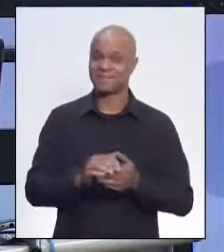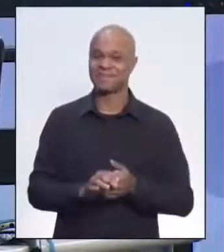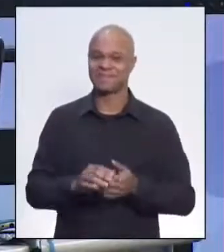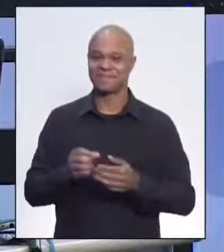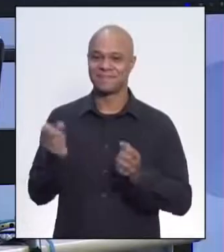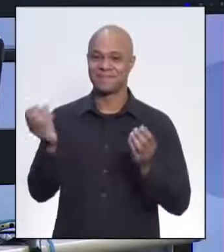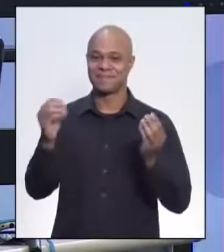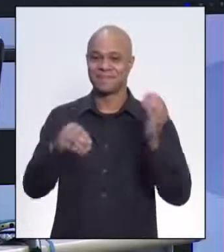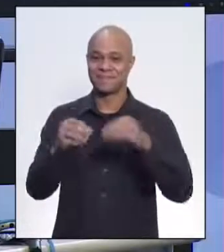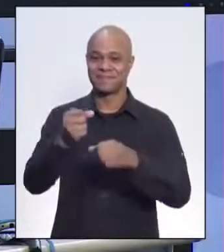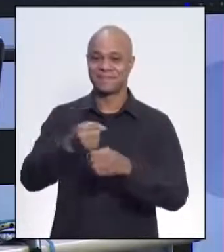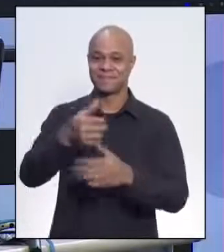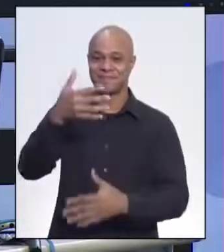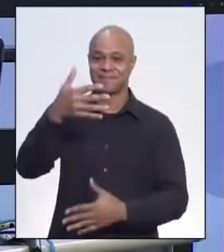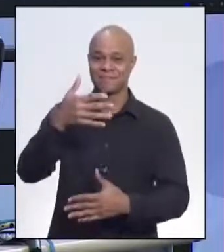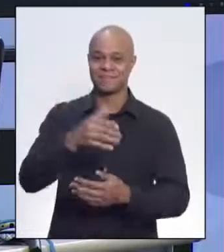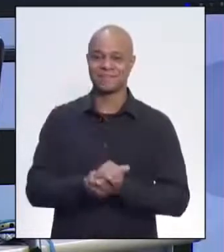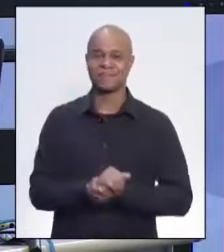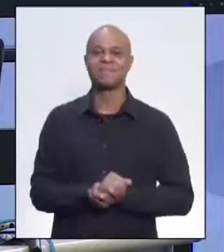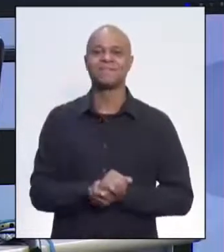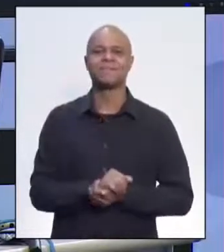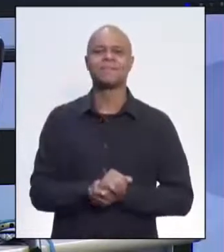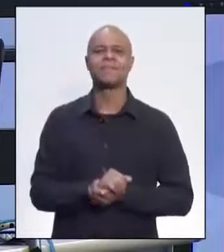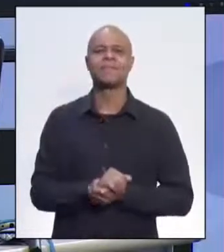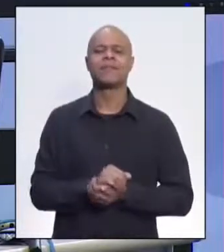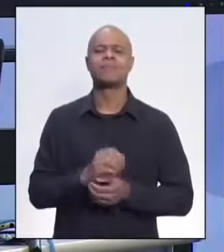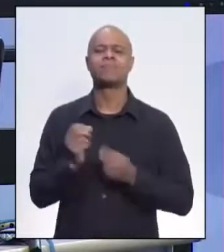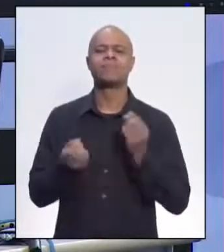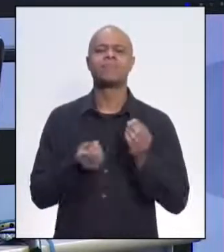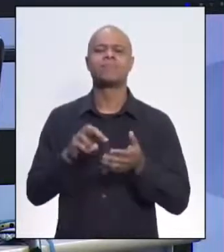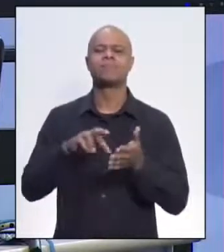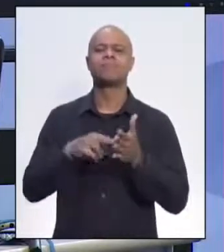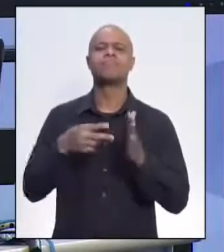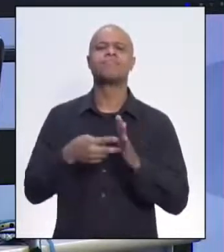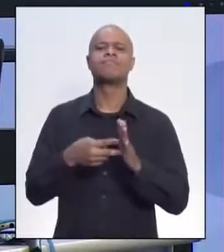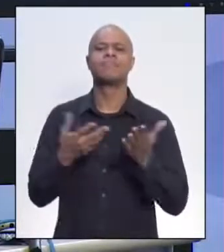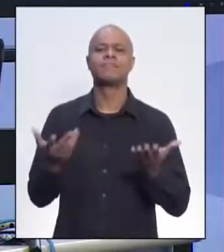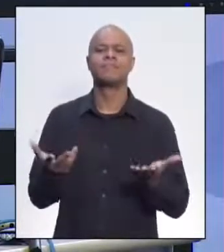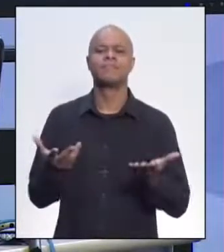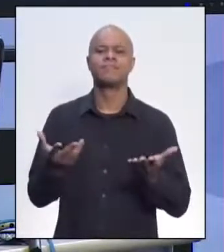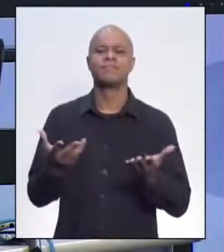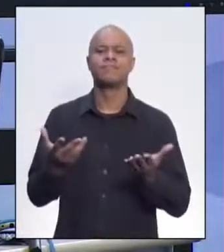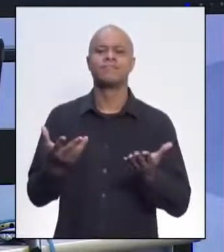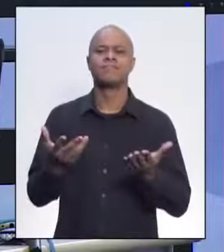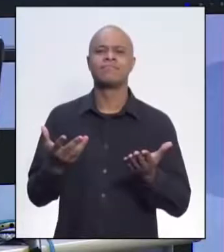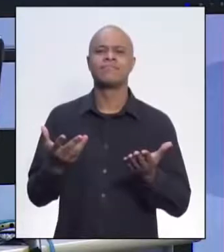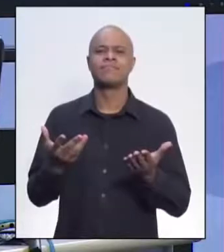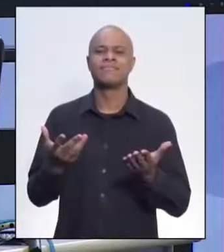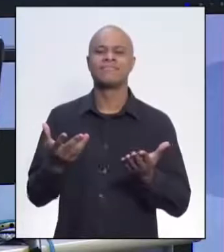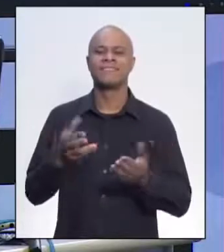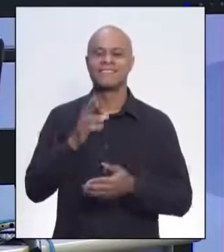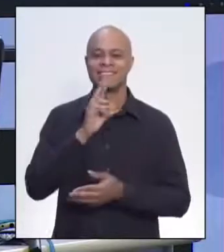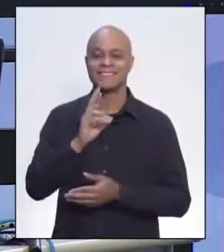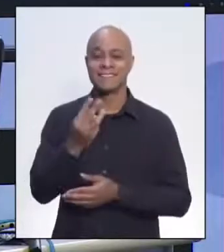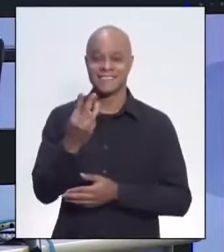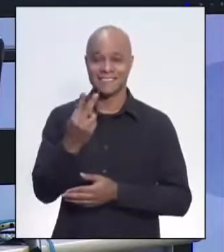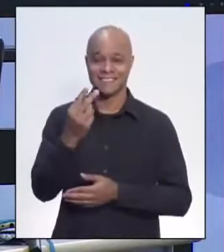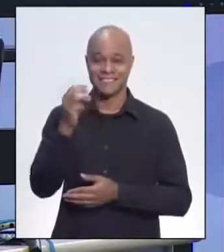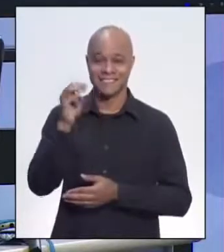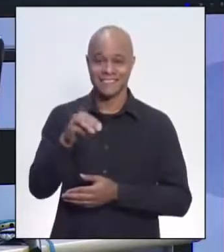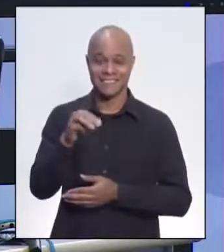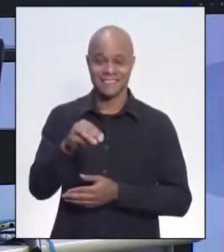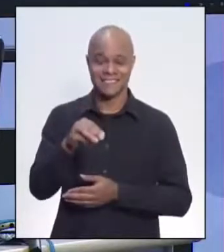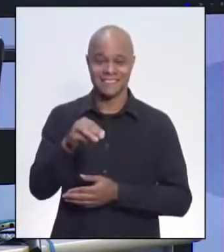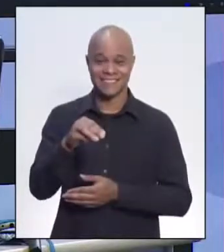vocês o que você entende por espaço e tempo na dança. Escreve aqui para mim, para a professora Márcia, 2 minutos para escrever